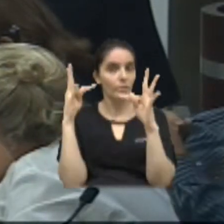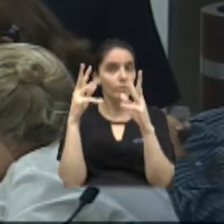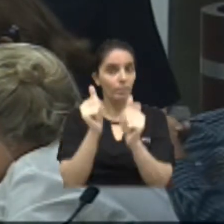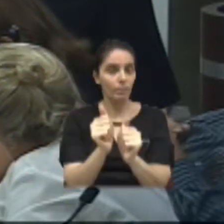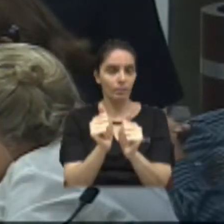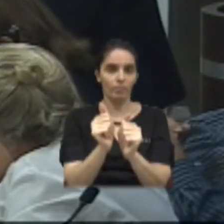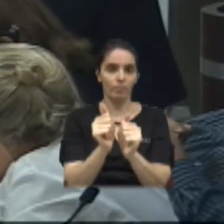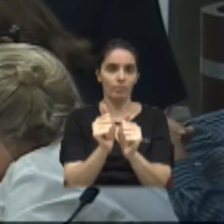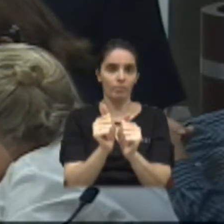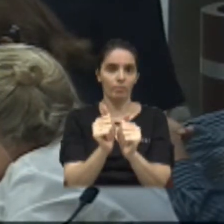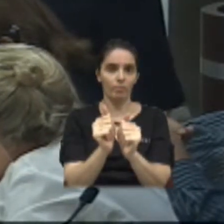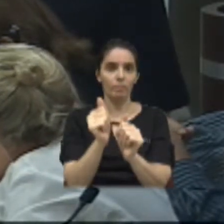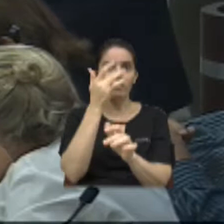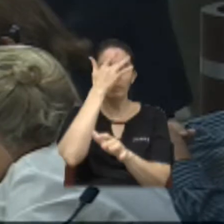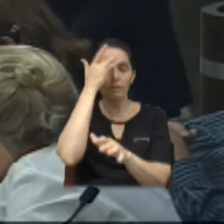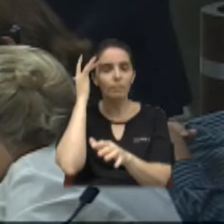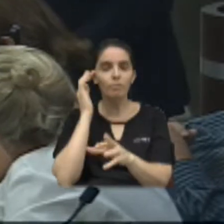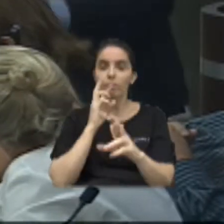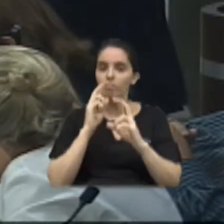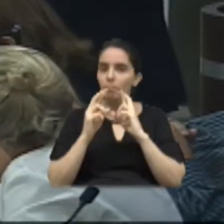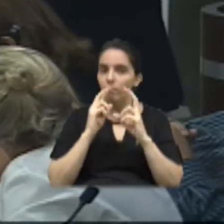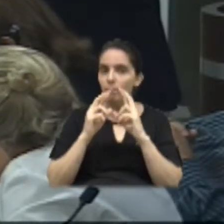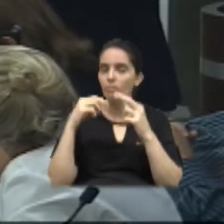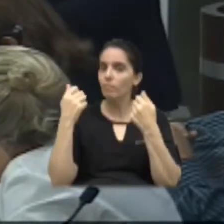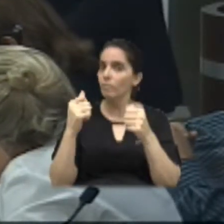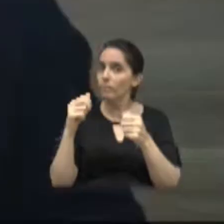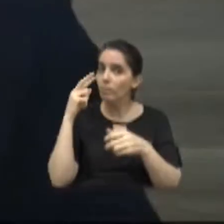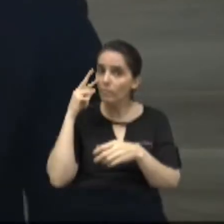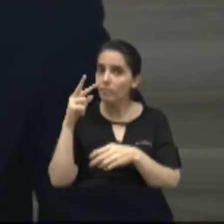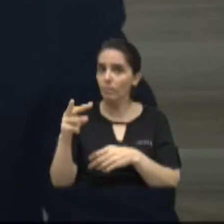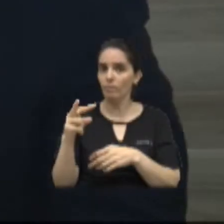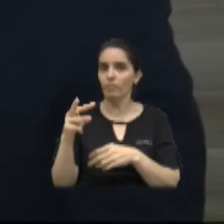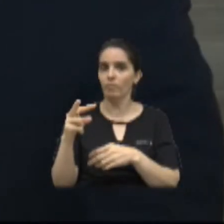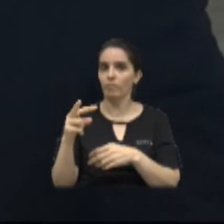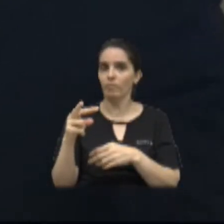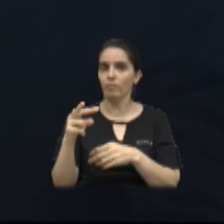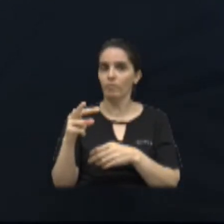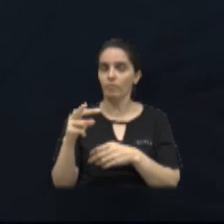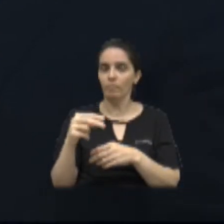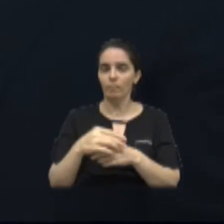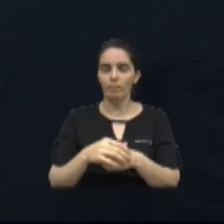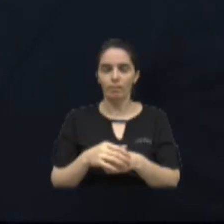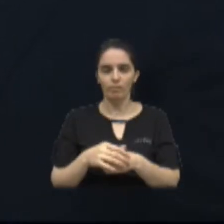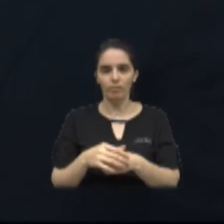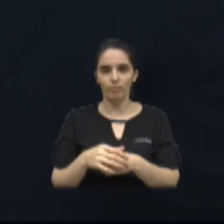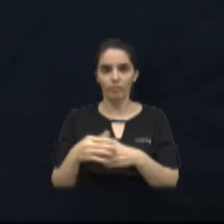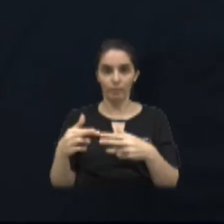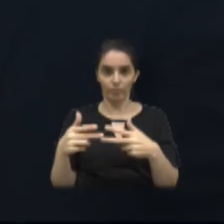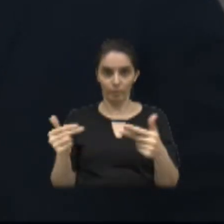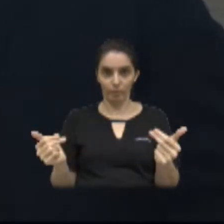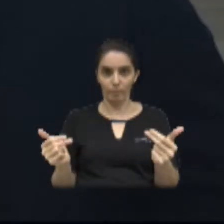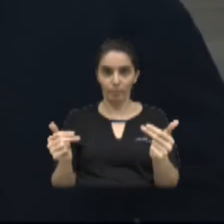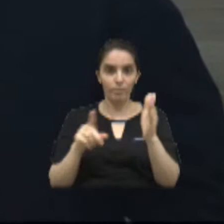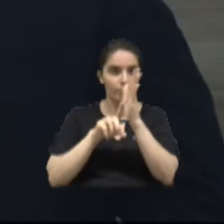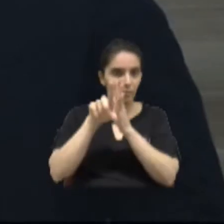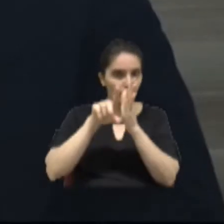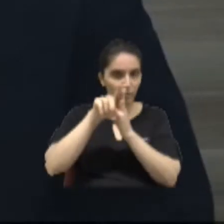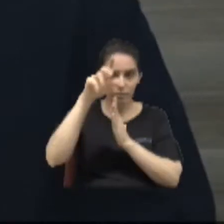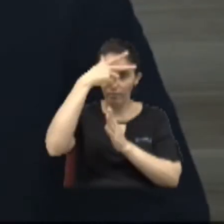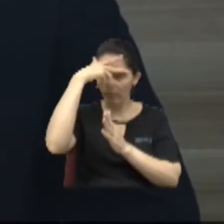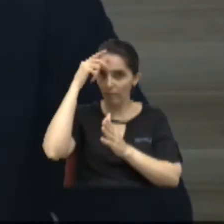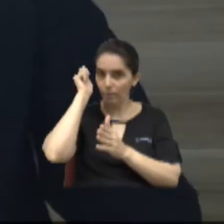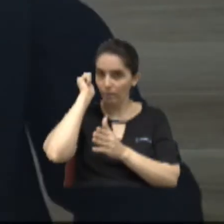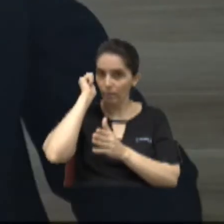de morador precisa ser averiguada. Inclusive, foi motivo de vários requerimentos na casa e com